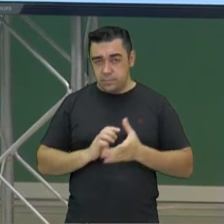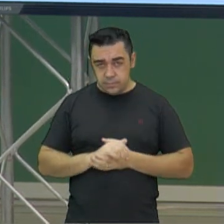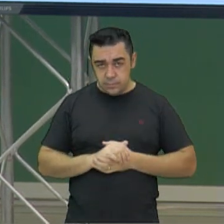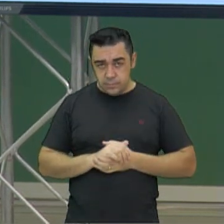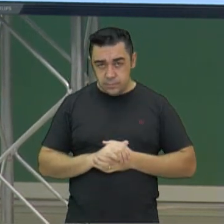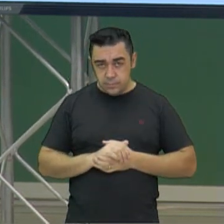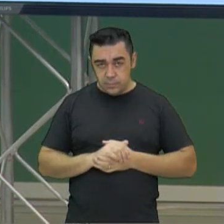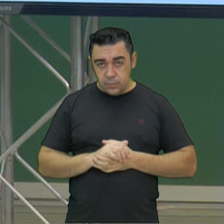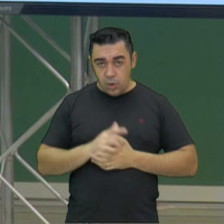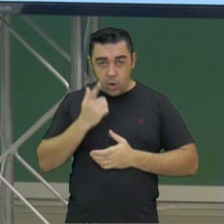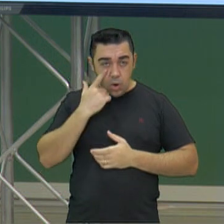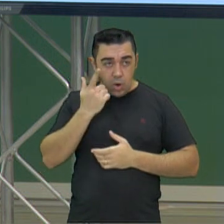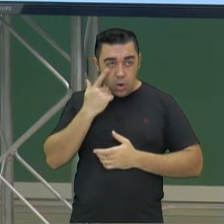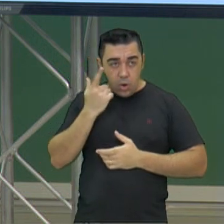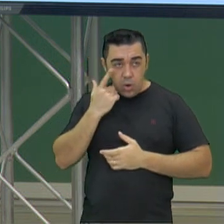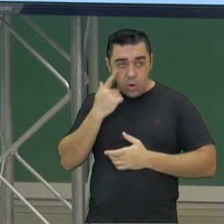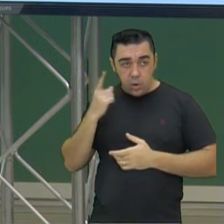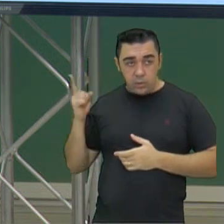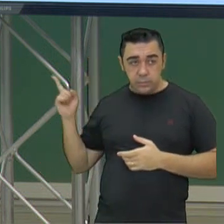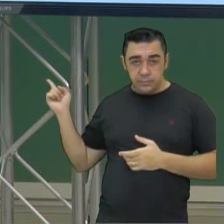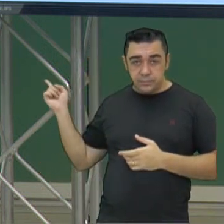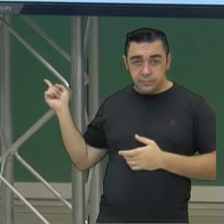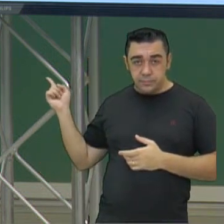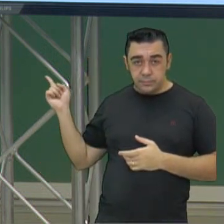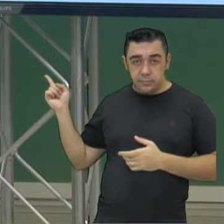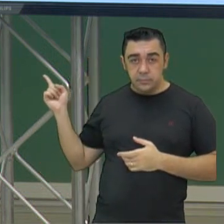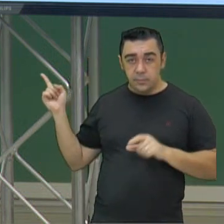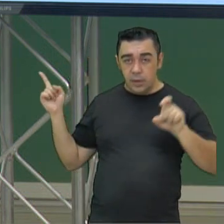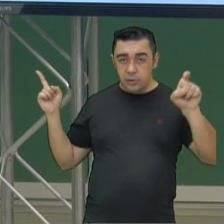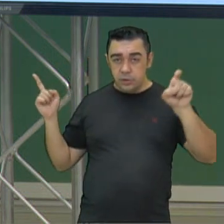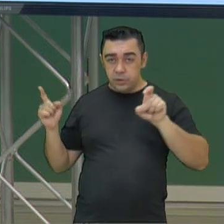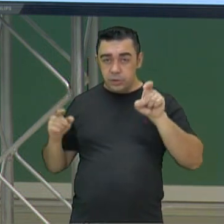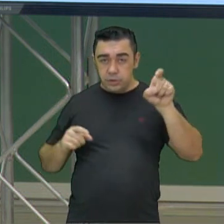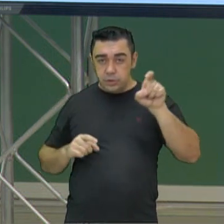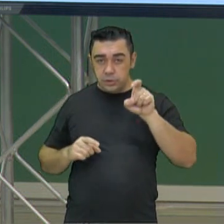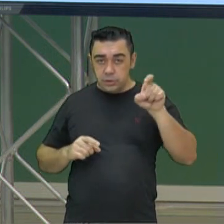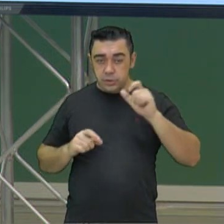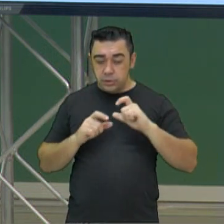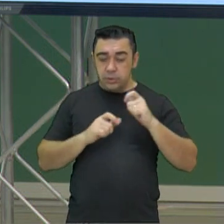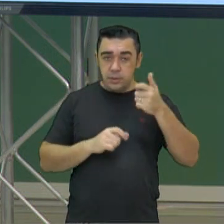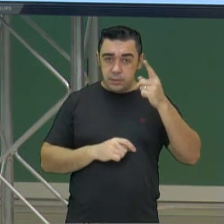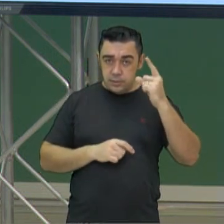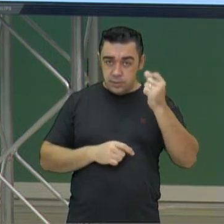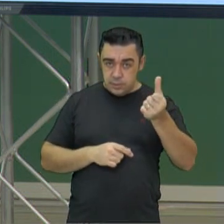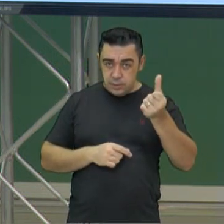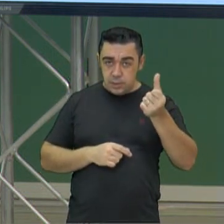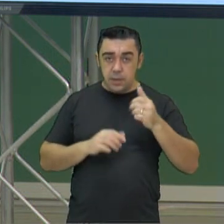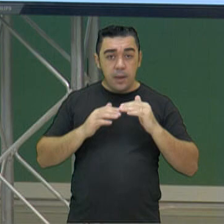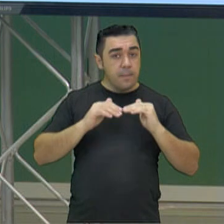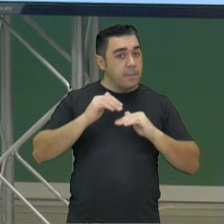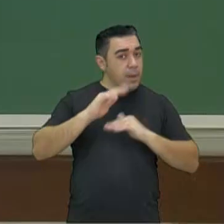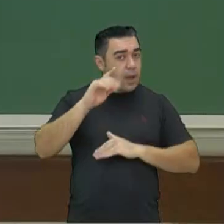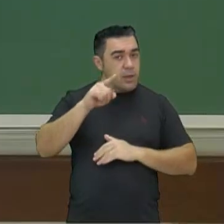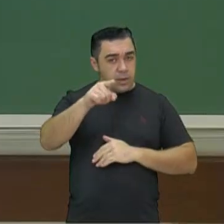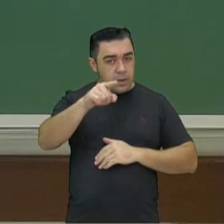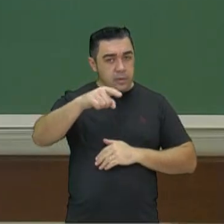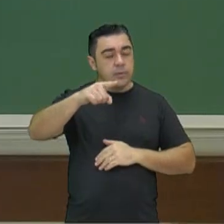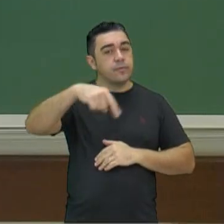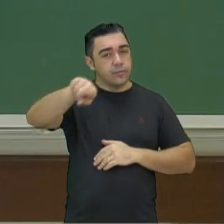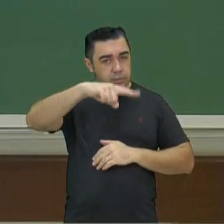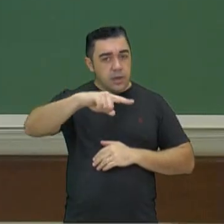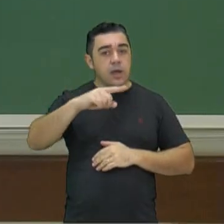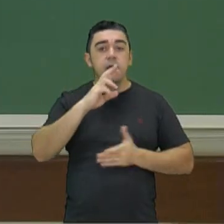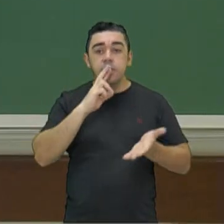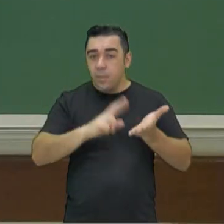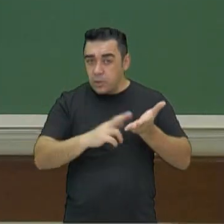maior está paralelo ao eixo X. Eu vou fazer só essa observação e deixar vocês responderem aí em